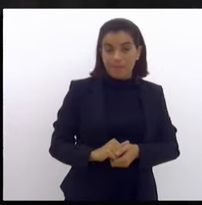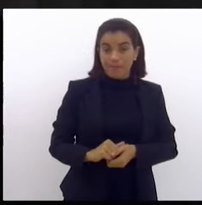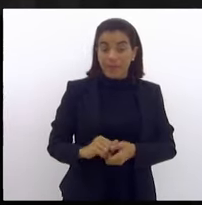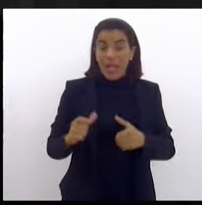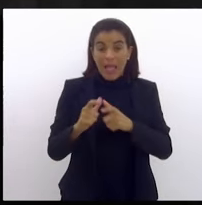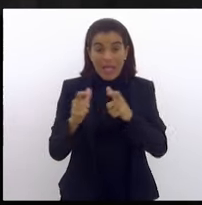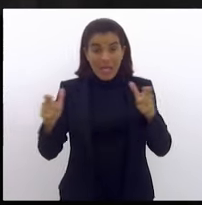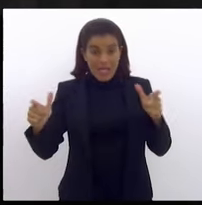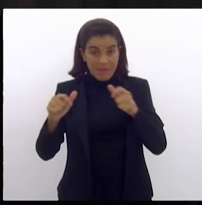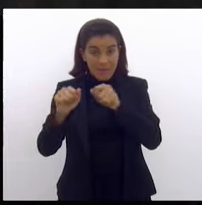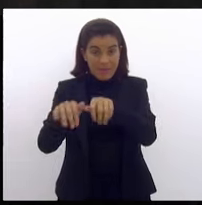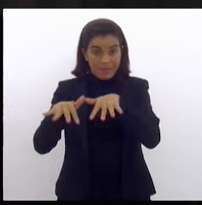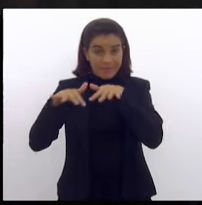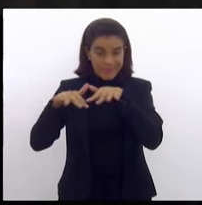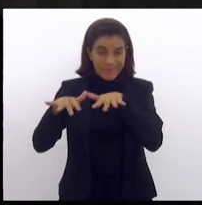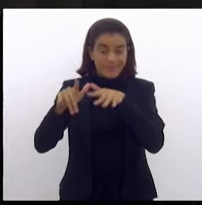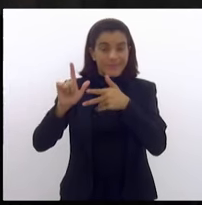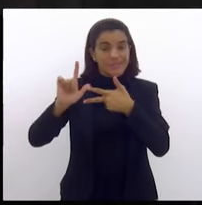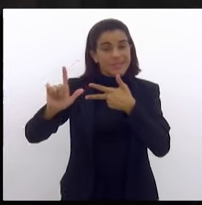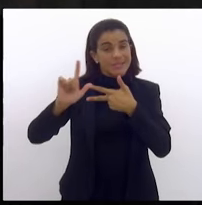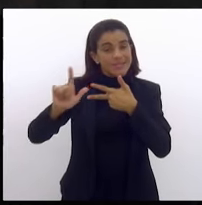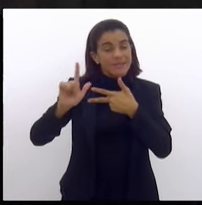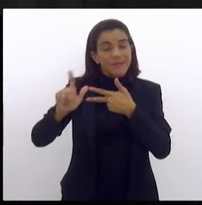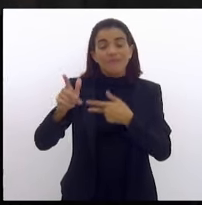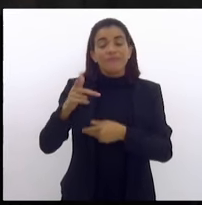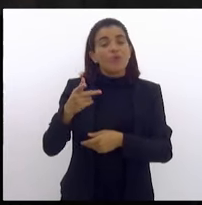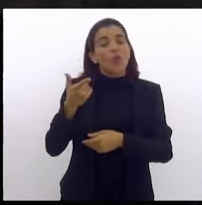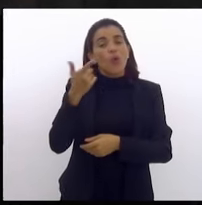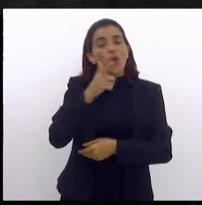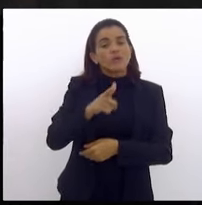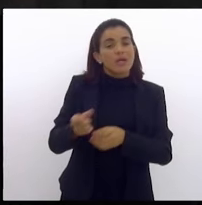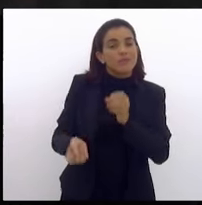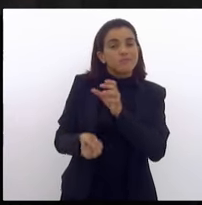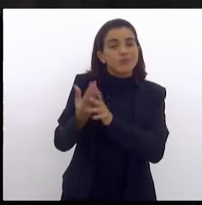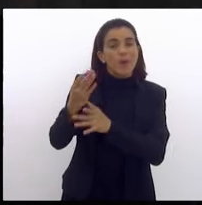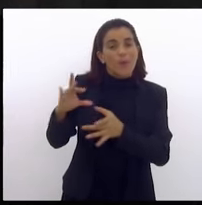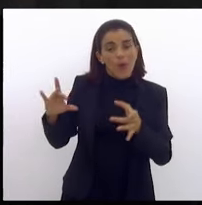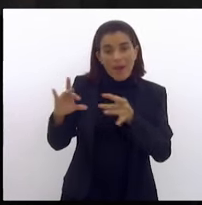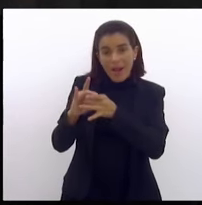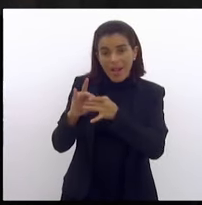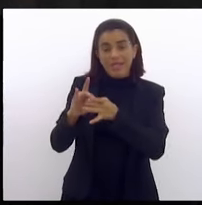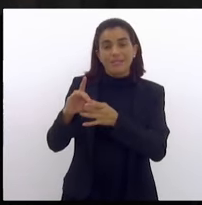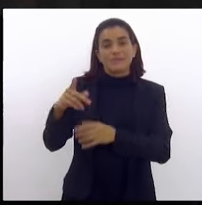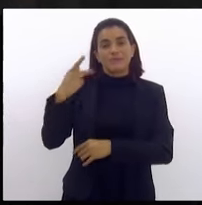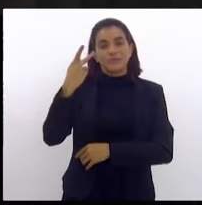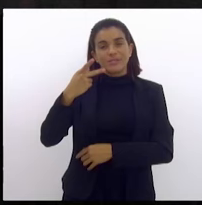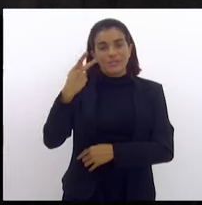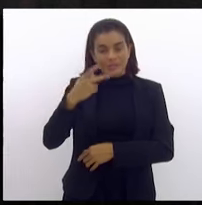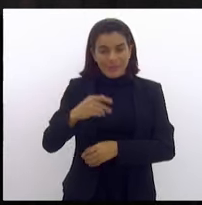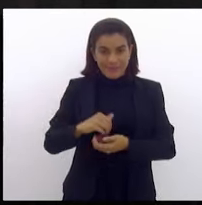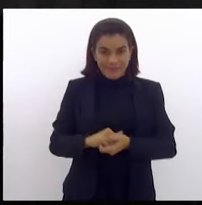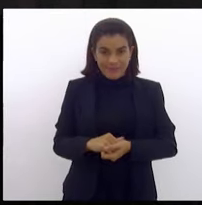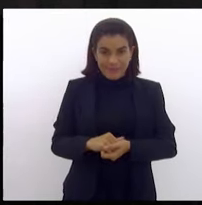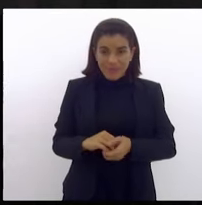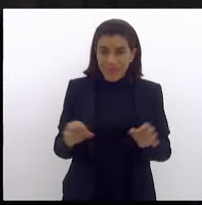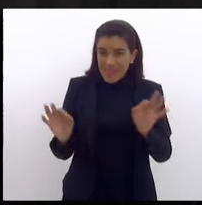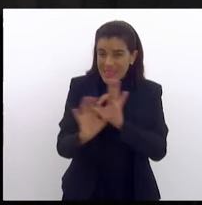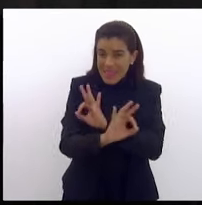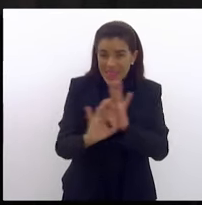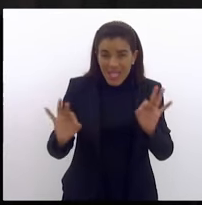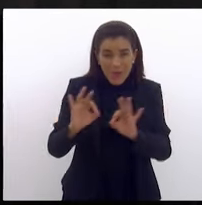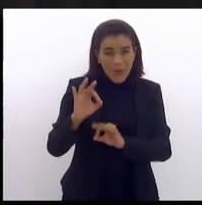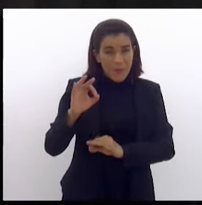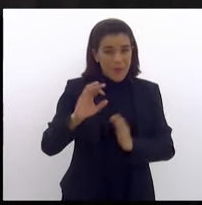casas legislativas só se faz por alianças políticas, que nenhum partido